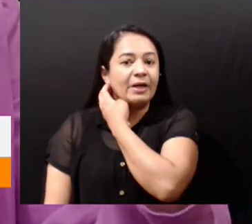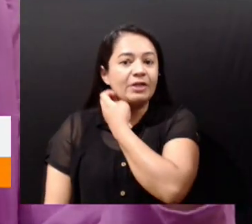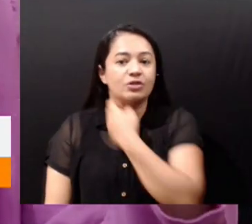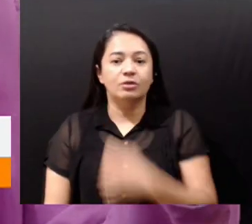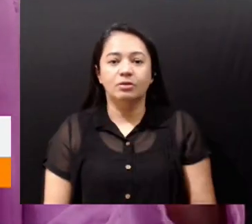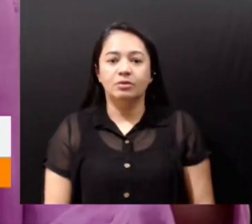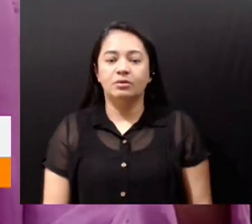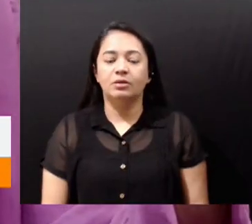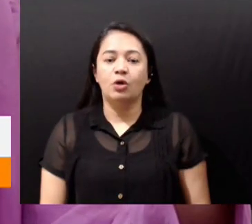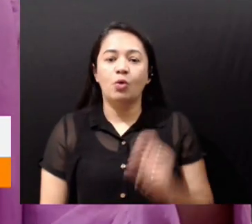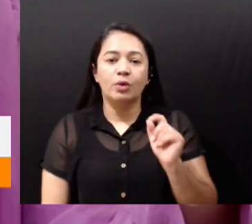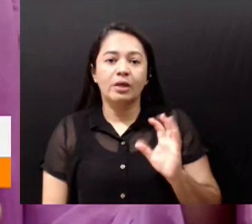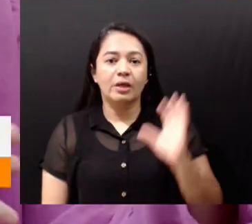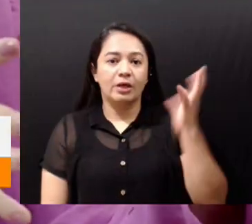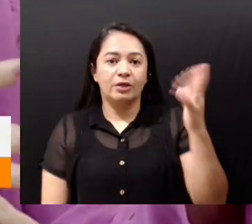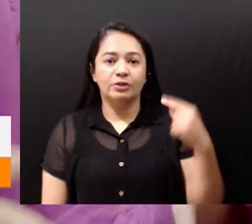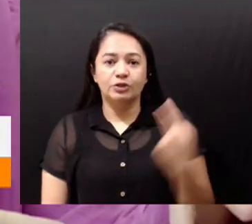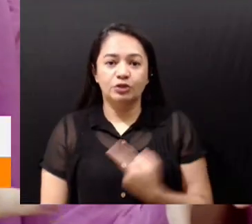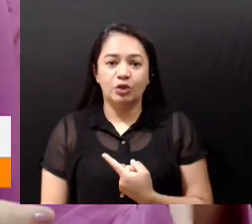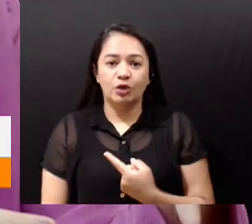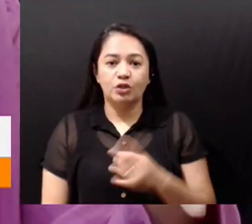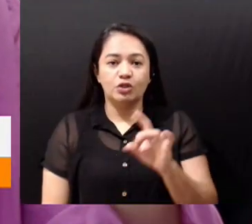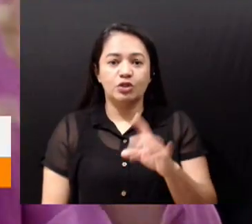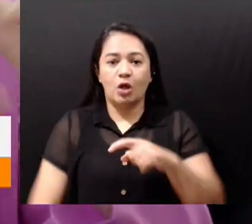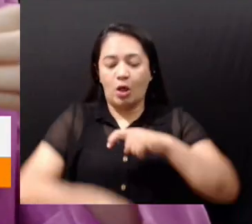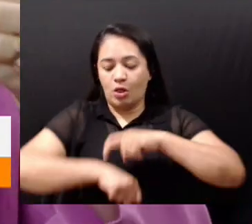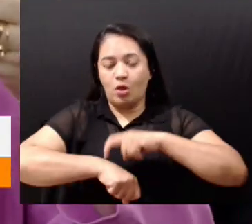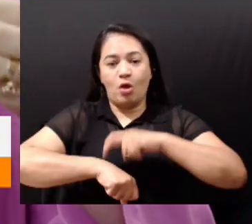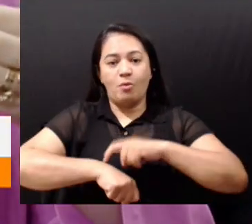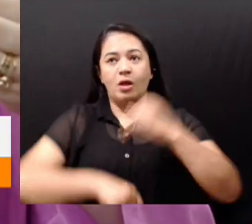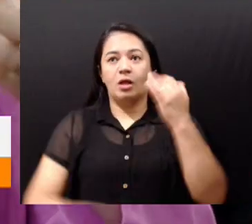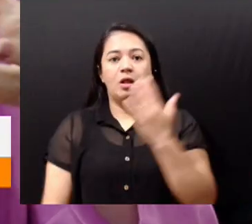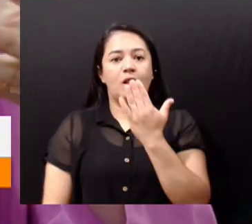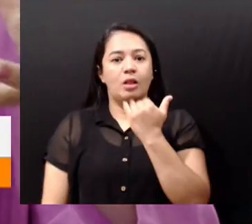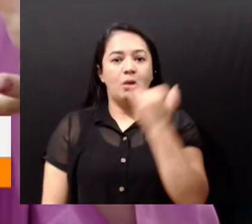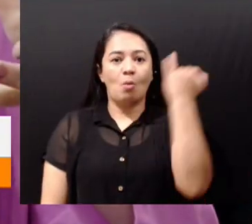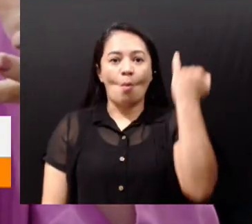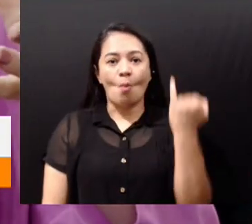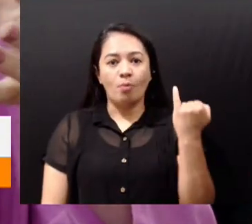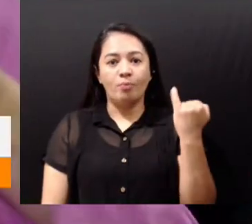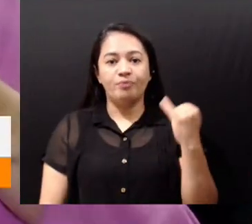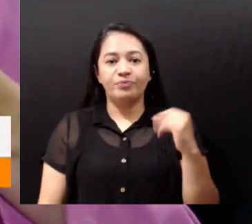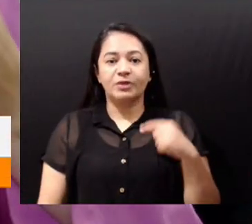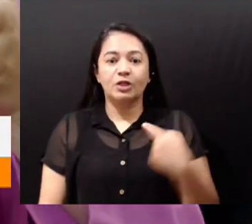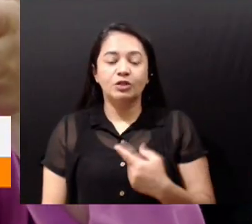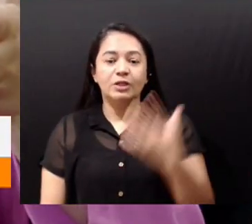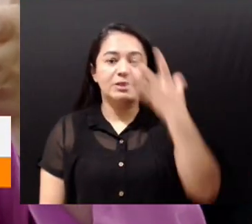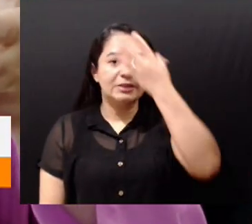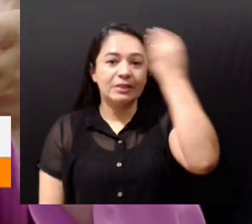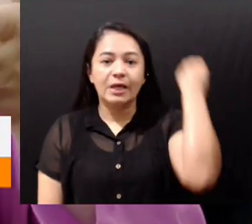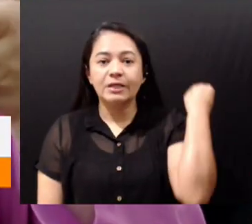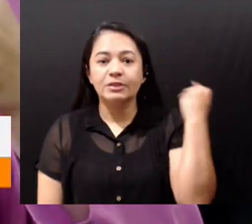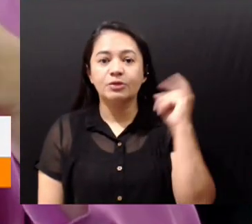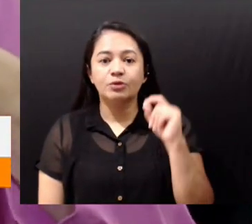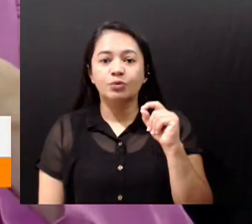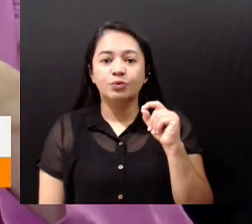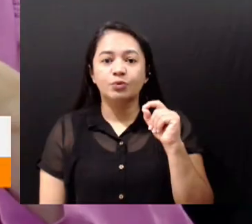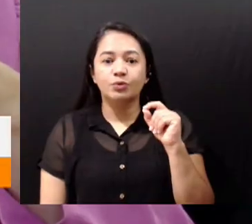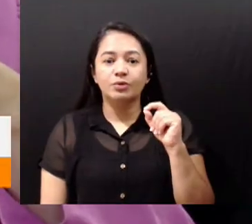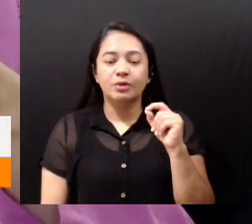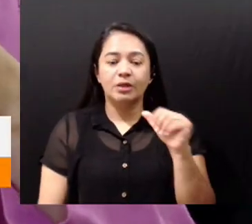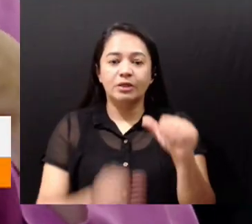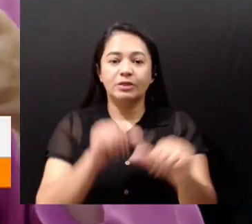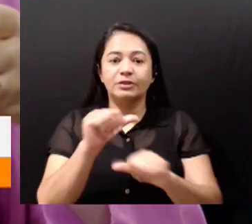vezes a gente fica só no momento da dieta, mas a gente esquece, de fato, do quê? Da mudança de estilo de